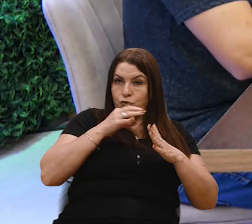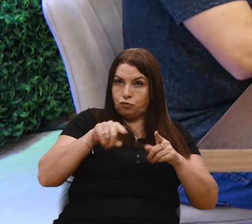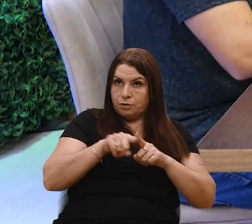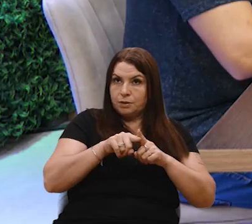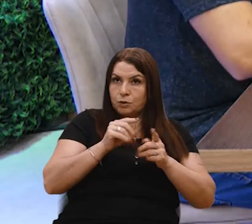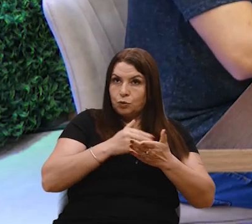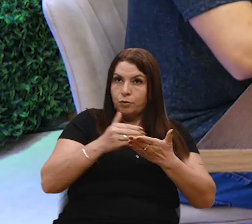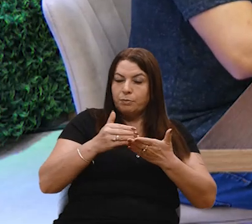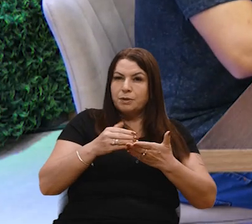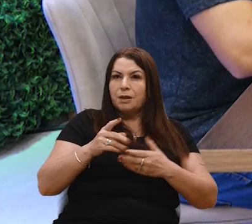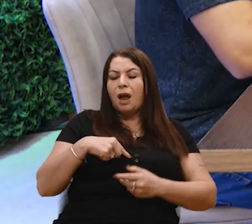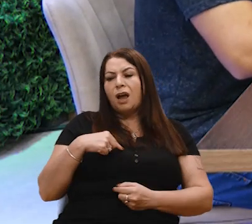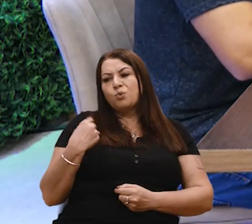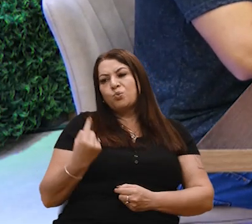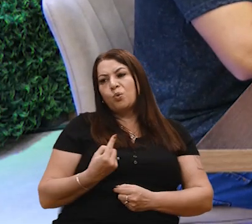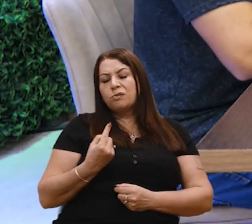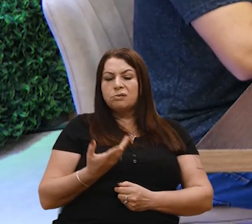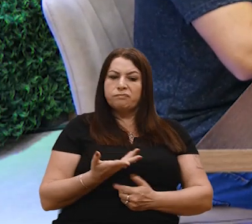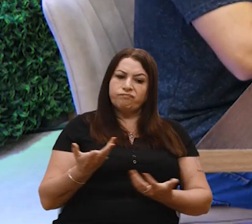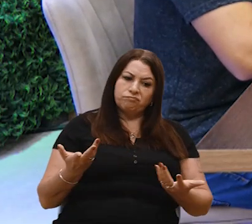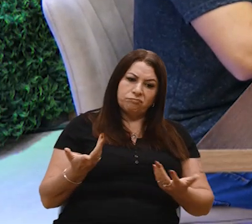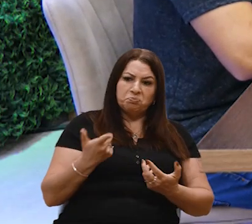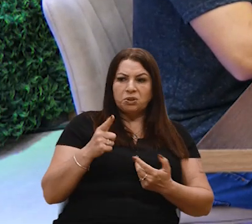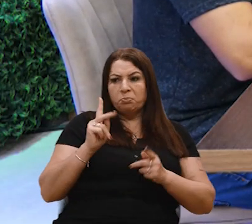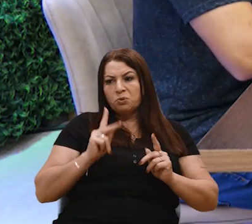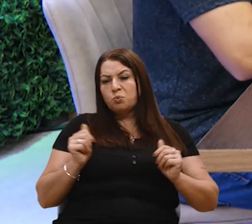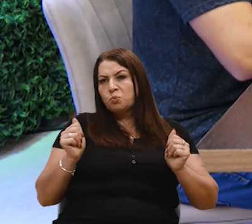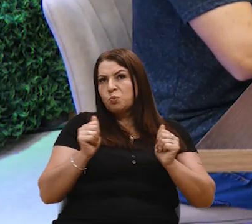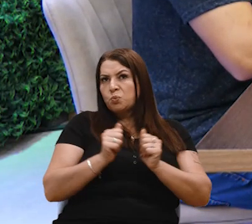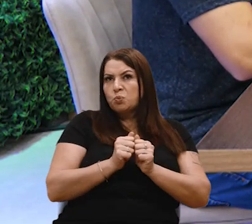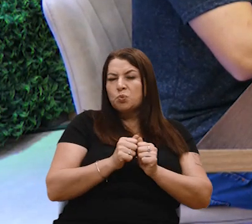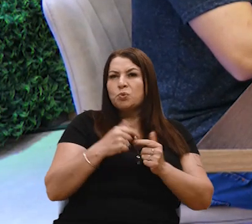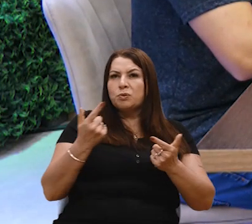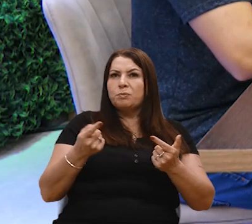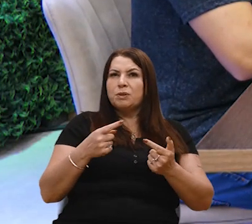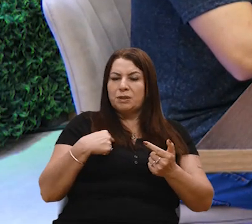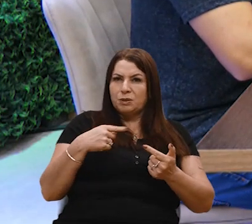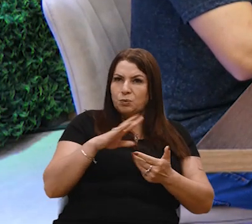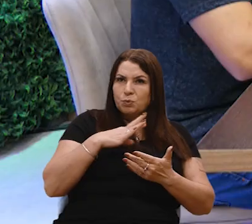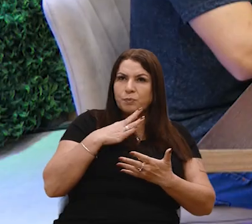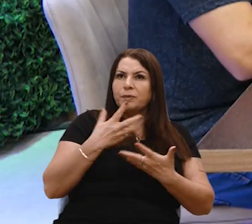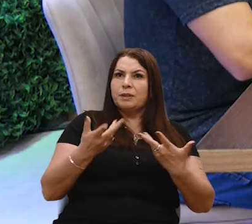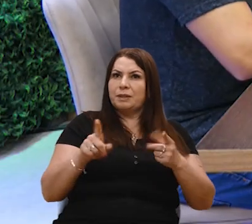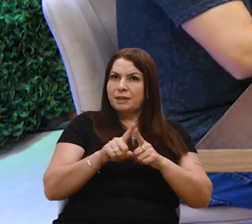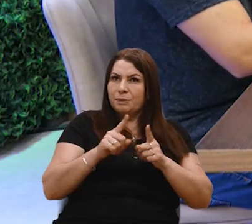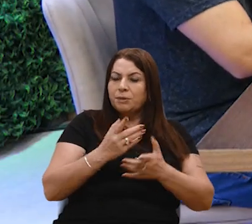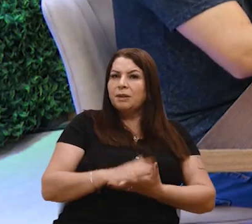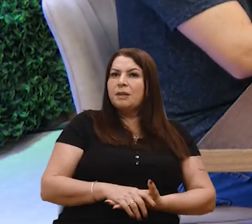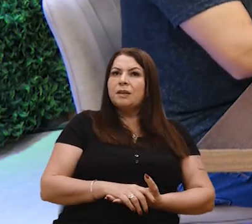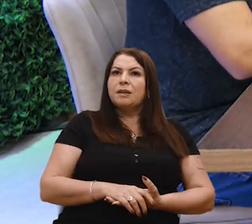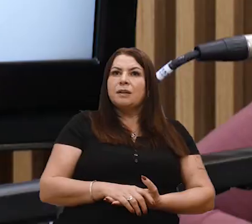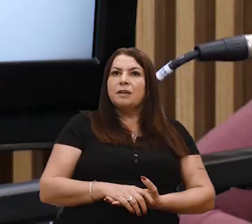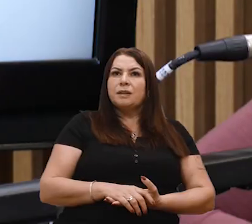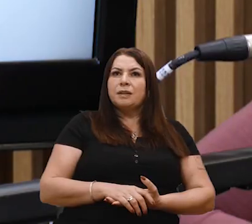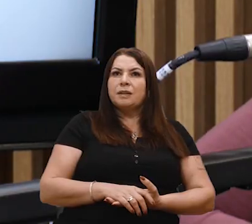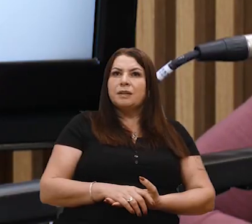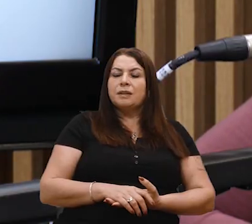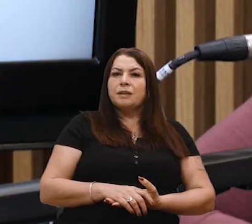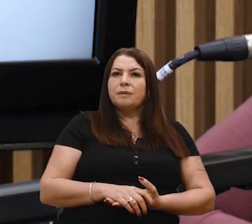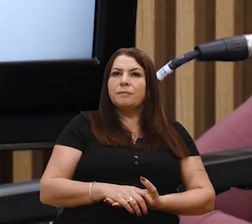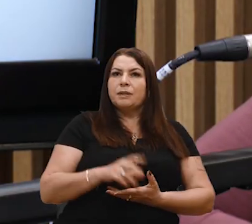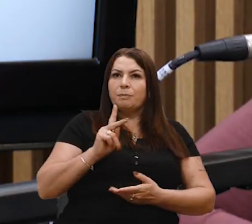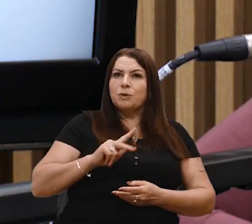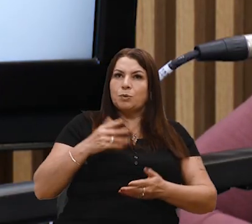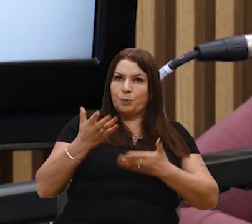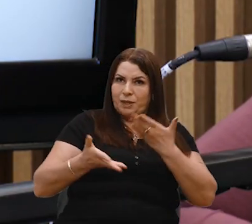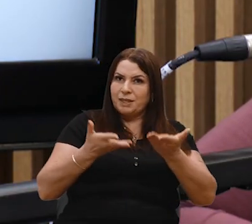são moradores de Caxias, mas aí que começa, eu sou sozinho, eu não tenho ninguém. Muito, Inclusive, eu também conheço. tem, né, a gente tem